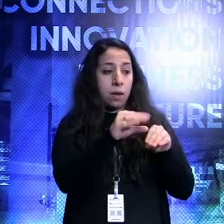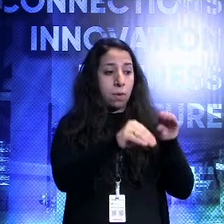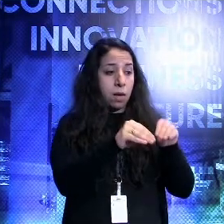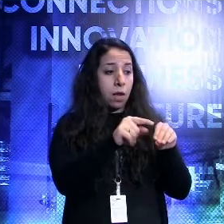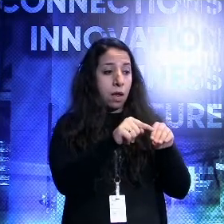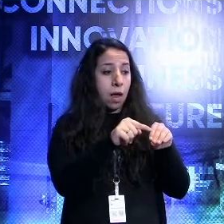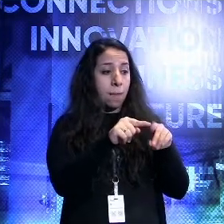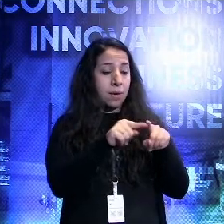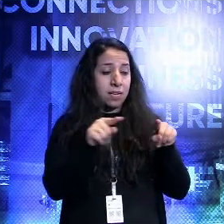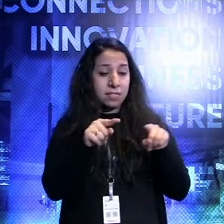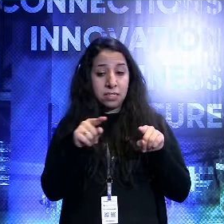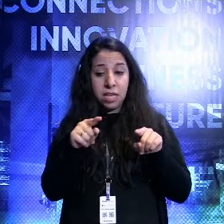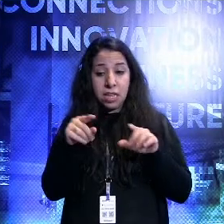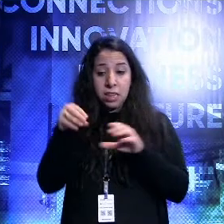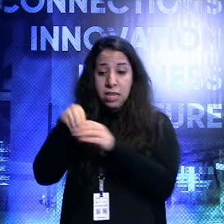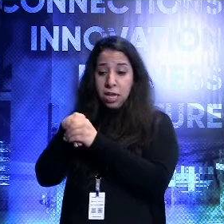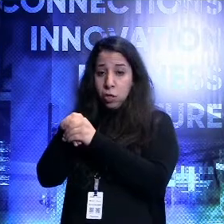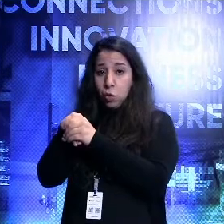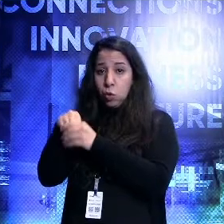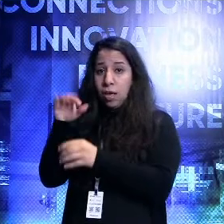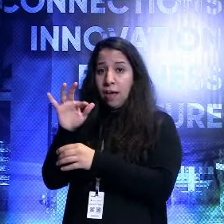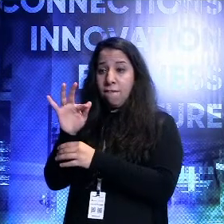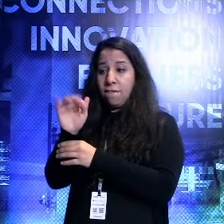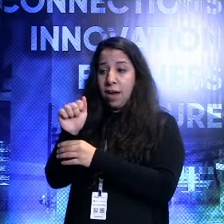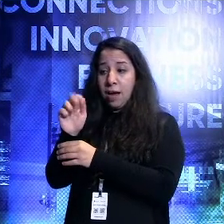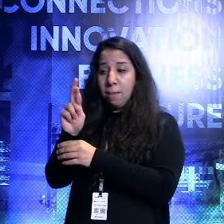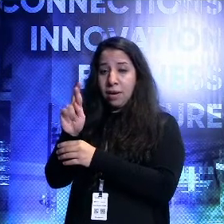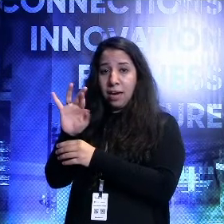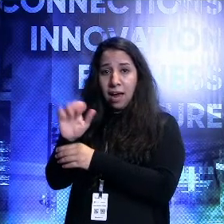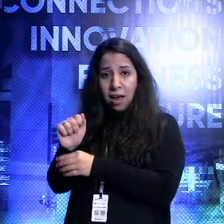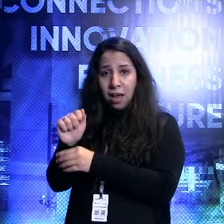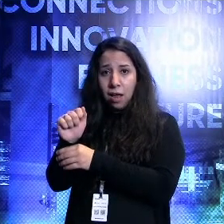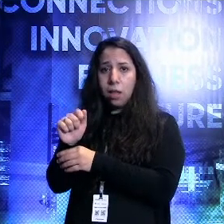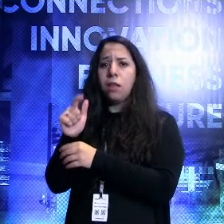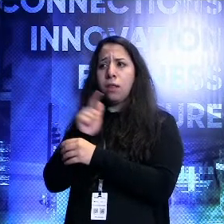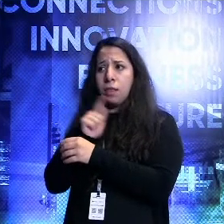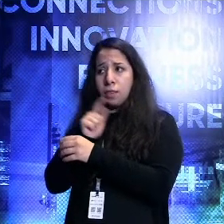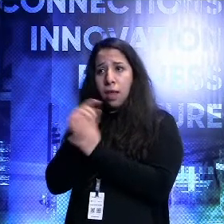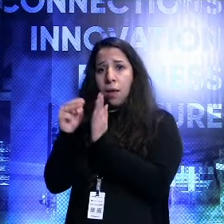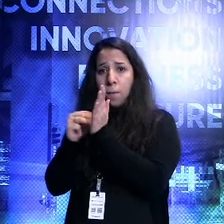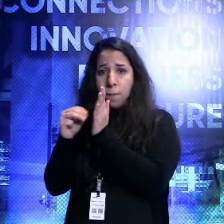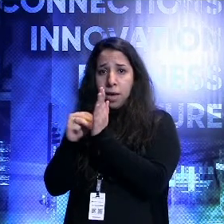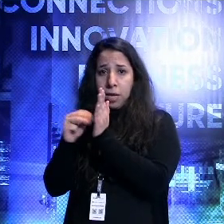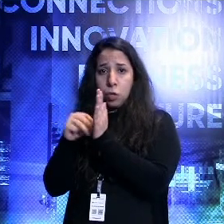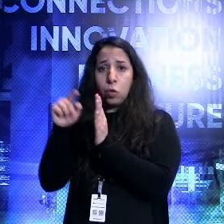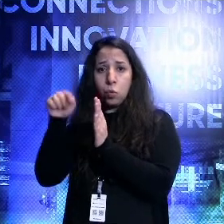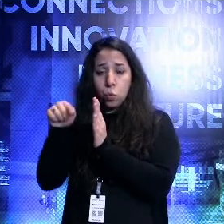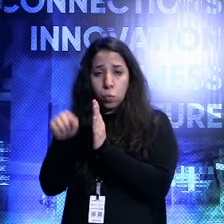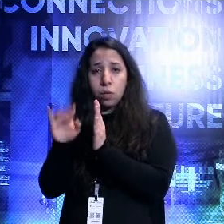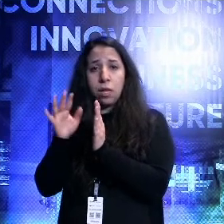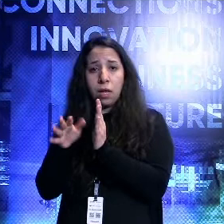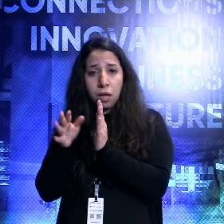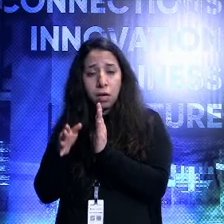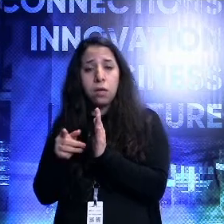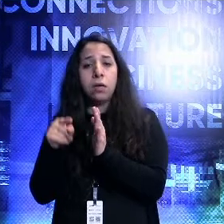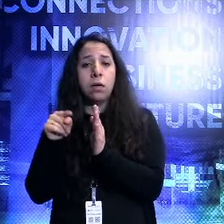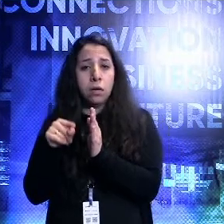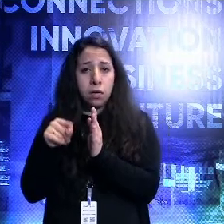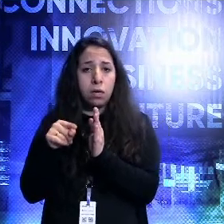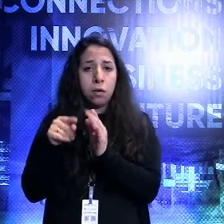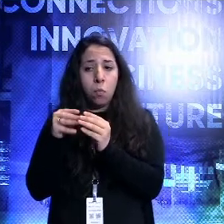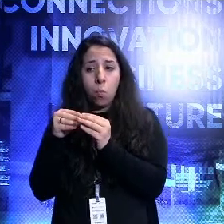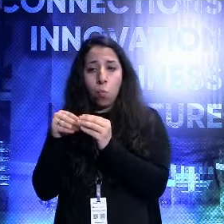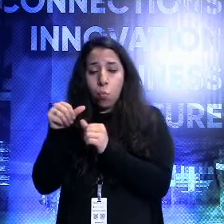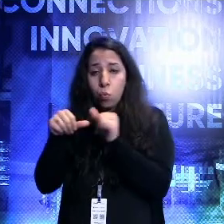dentro da sua fábrica. A fábrica tem métodos onde você vai fazer